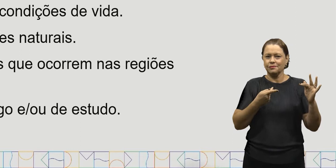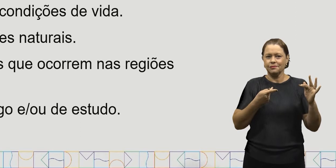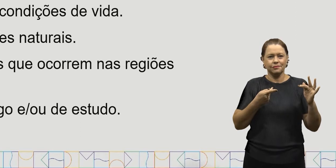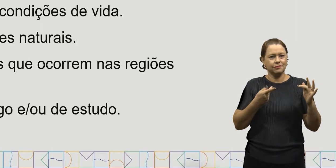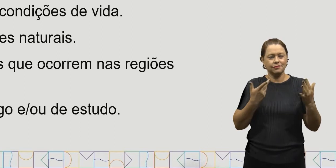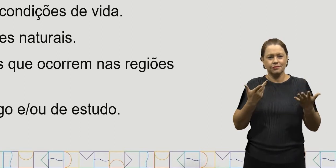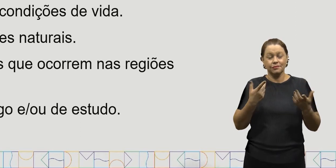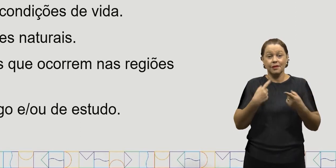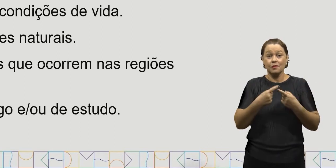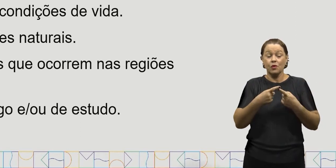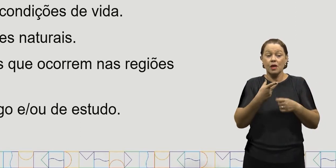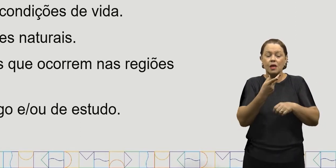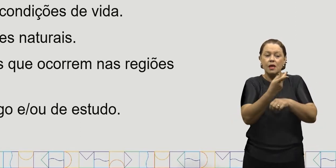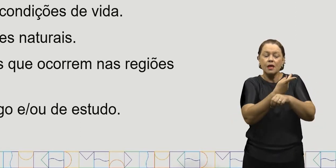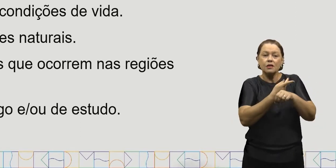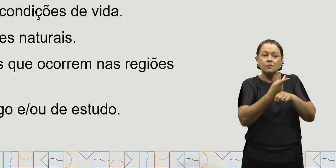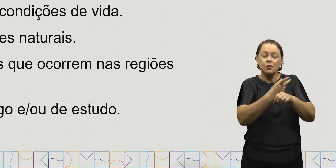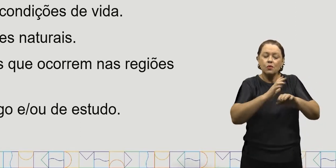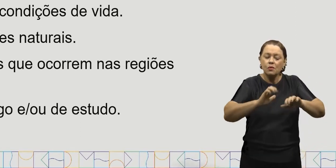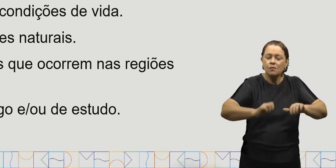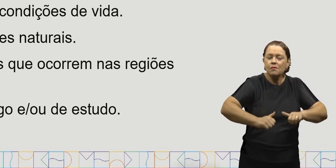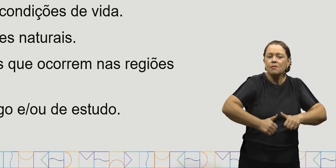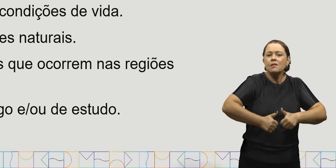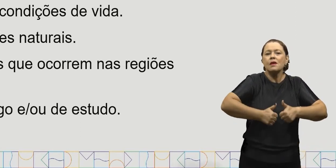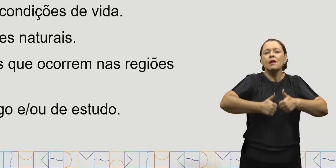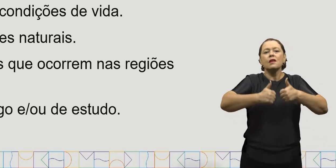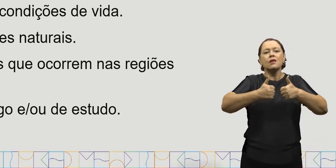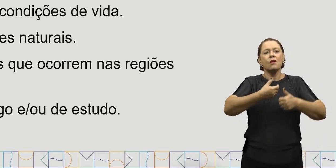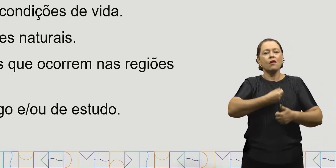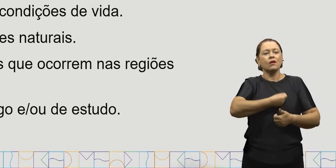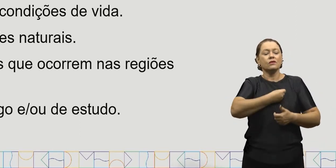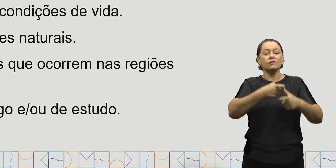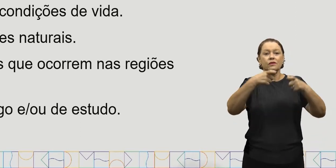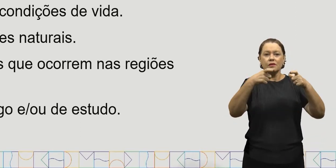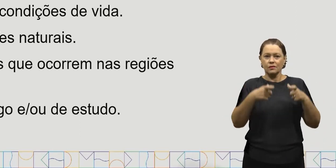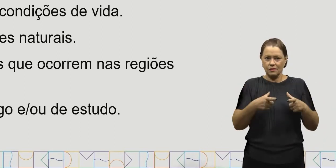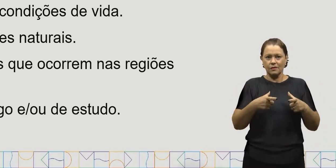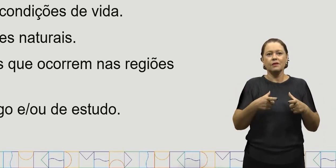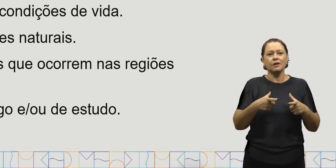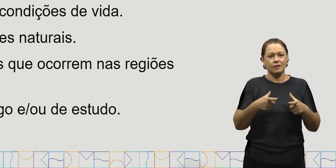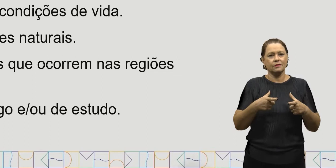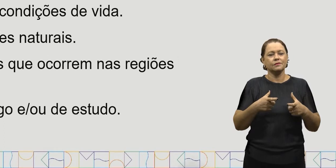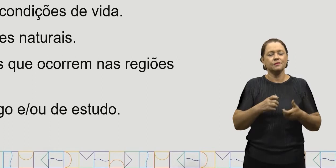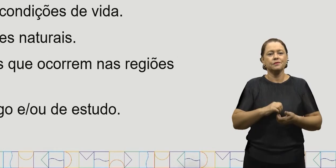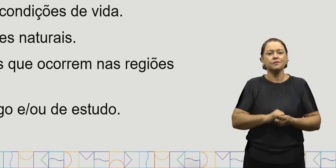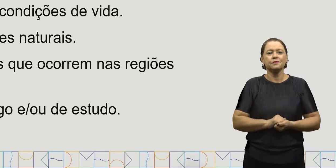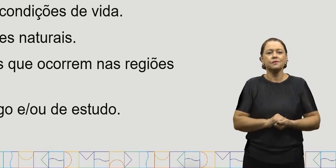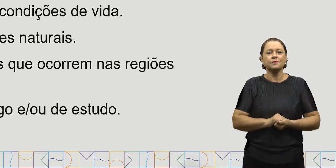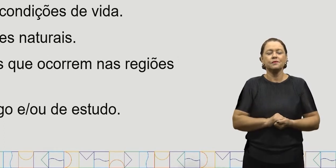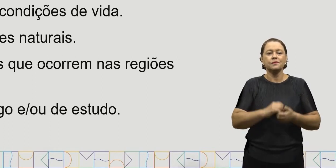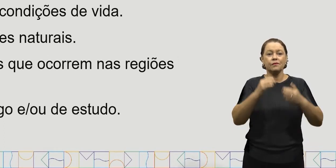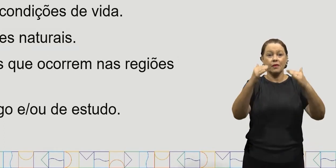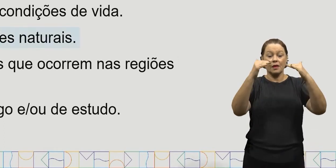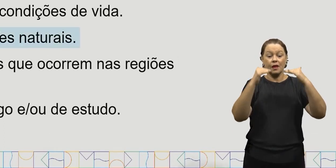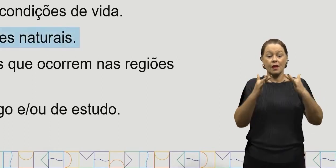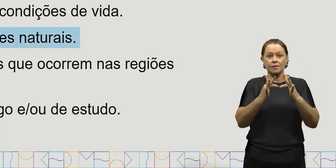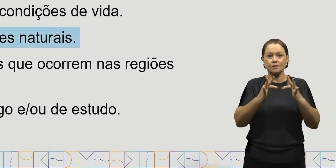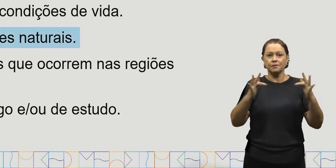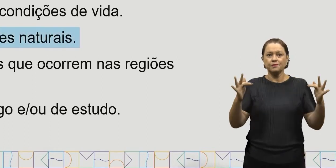falsa. Lembrando que é busca por melhores condições de vida e não por piores. Próxima